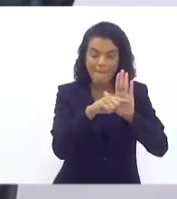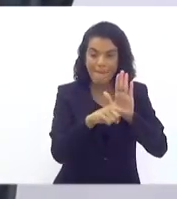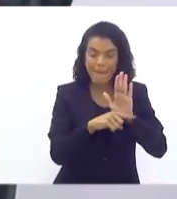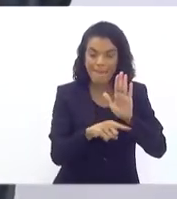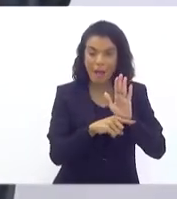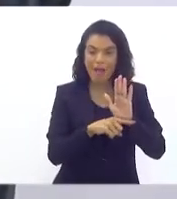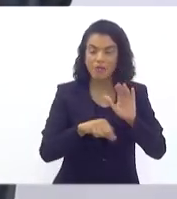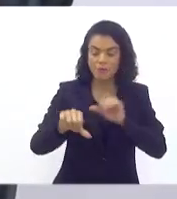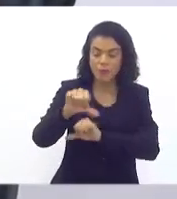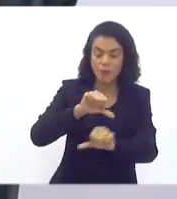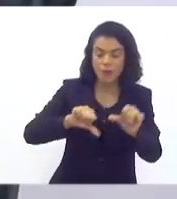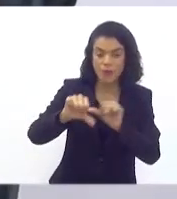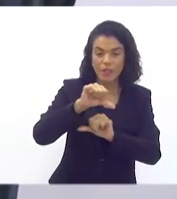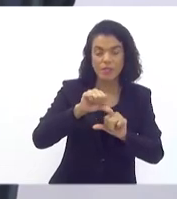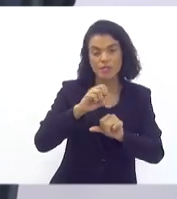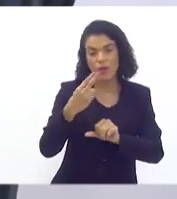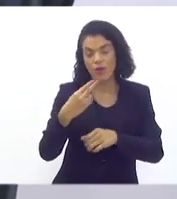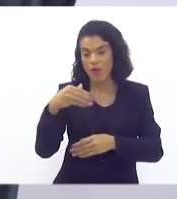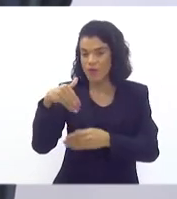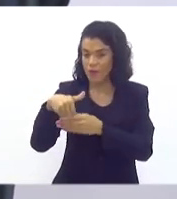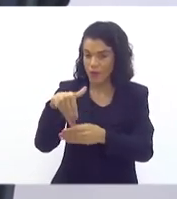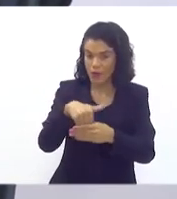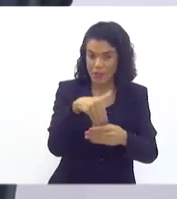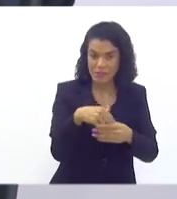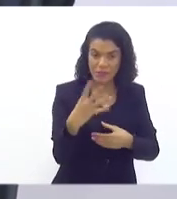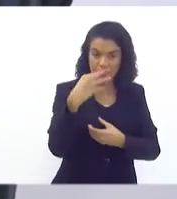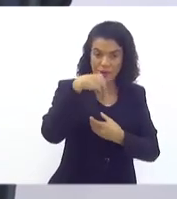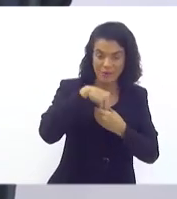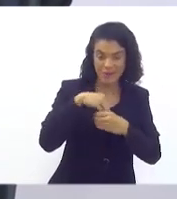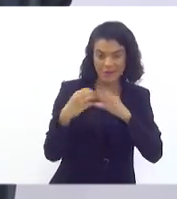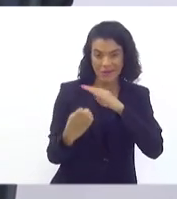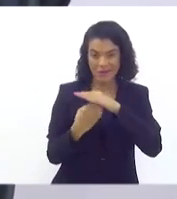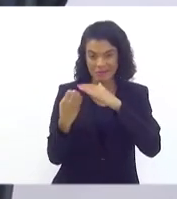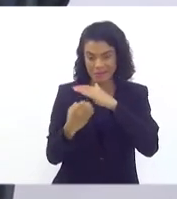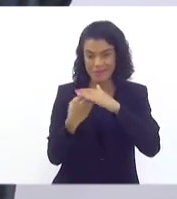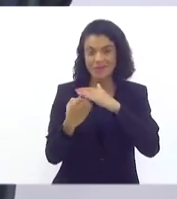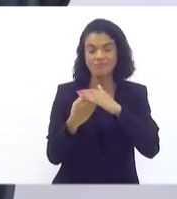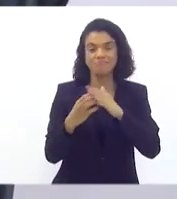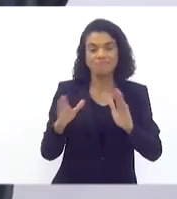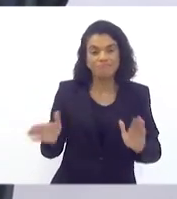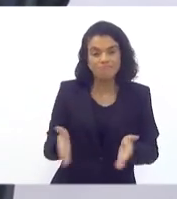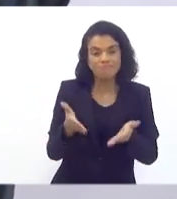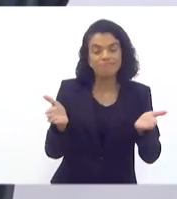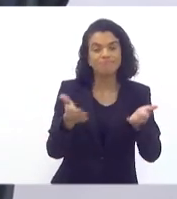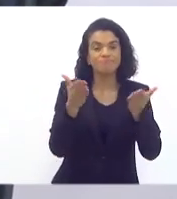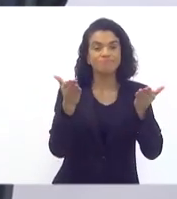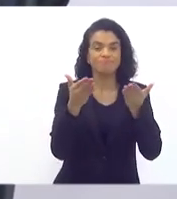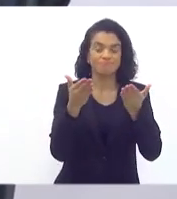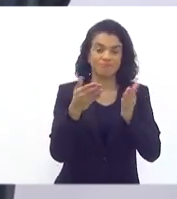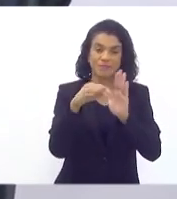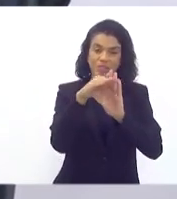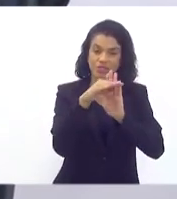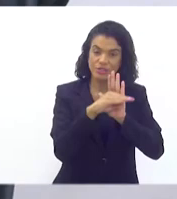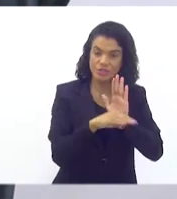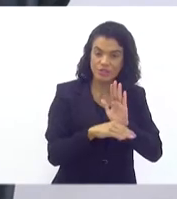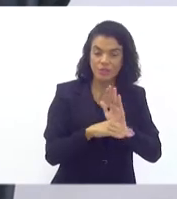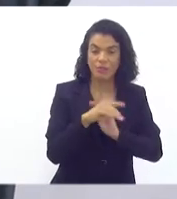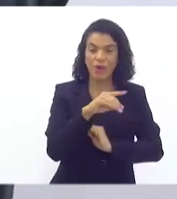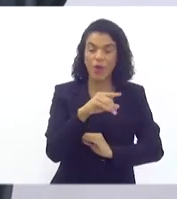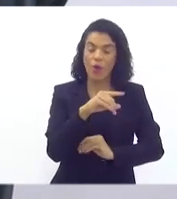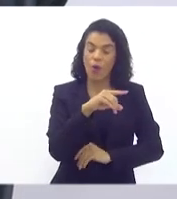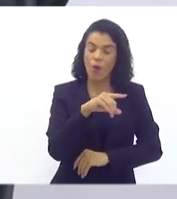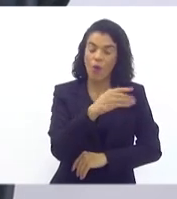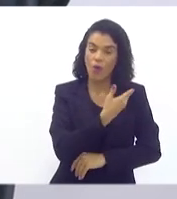de dar uma votação interna que possa levar ainda que seja sobre forma de lista para o governador